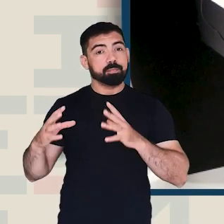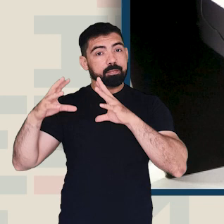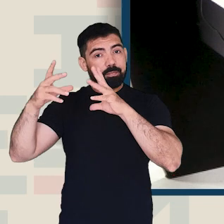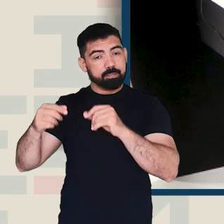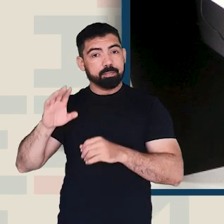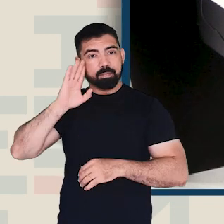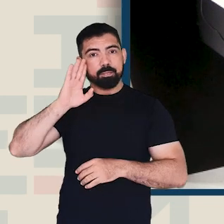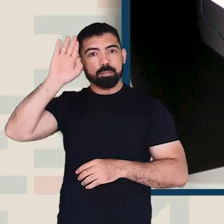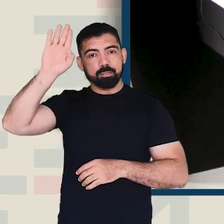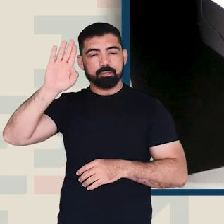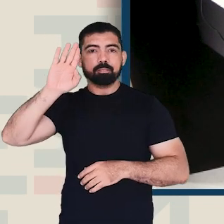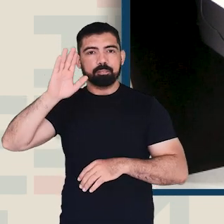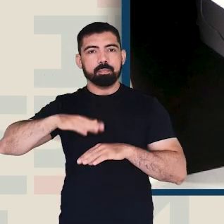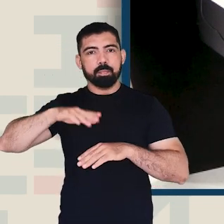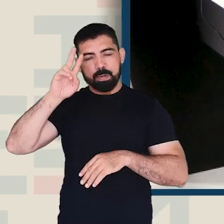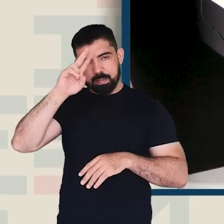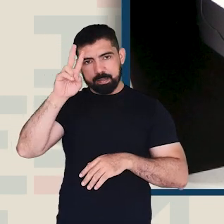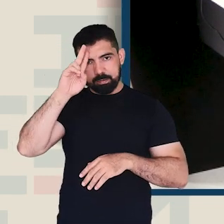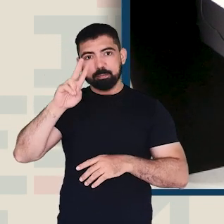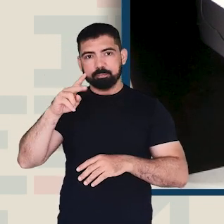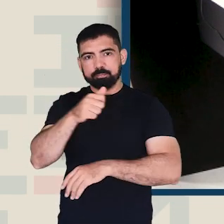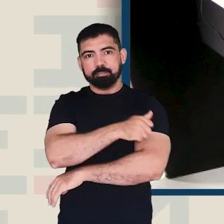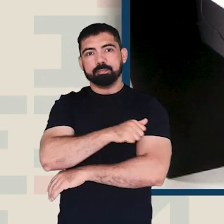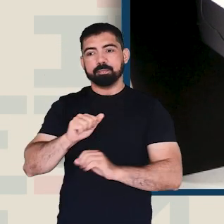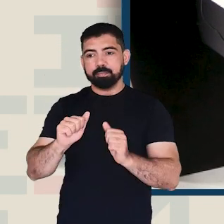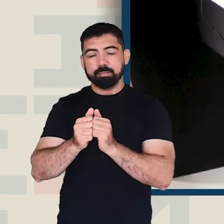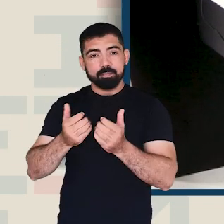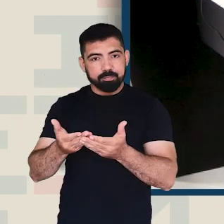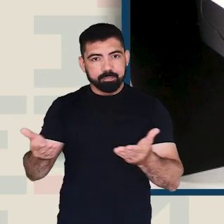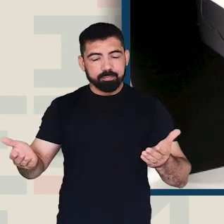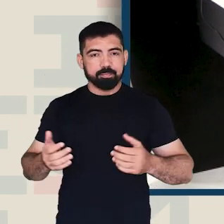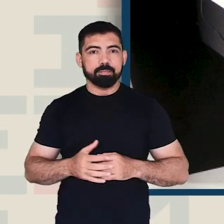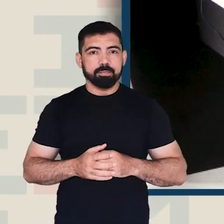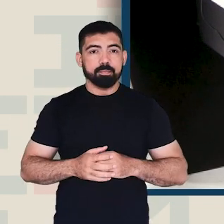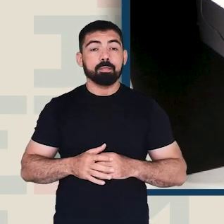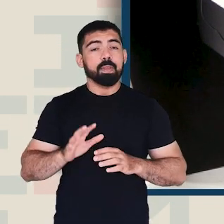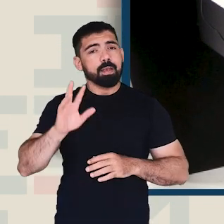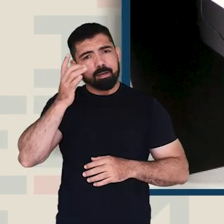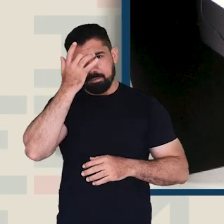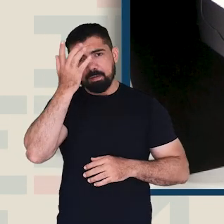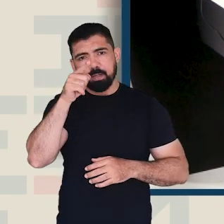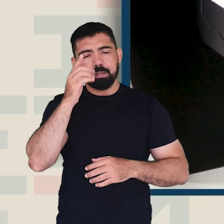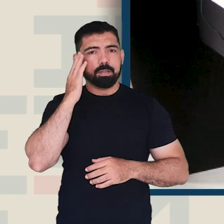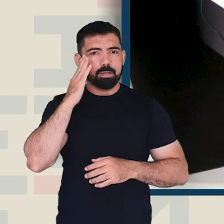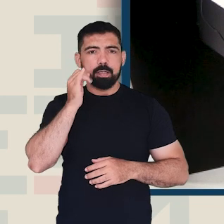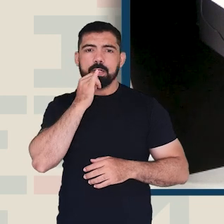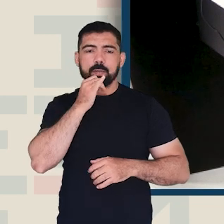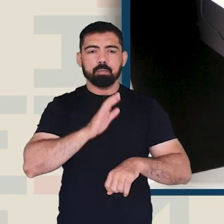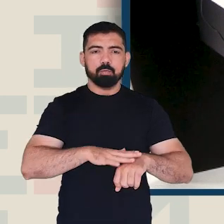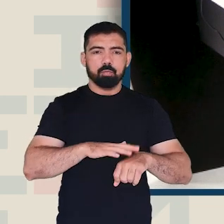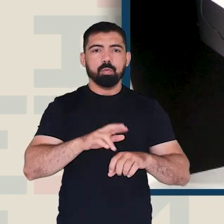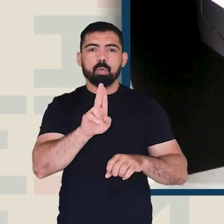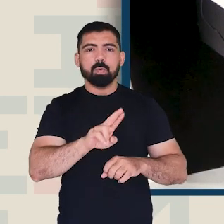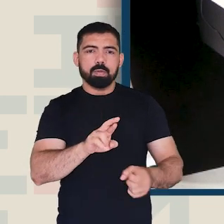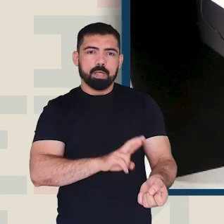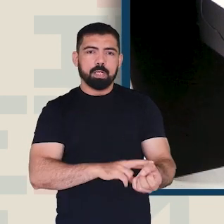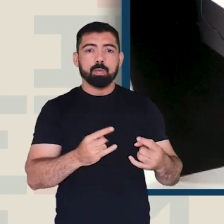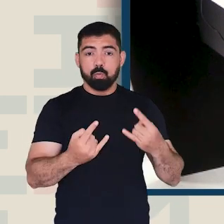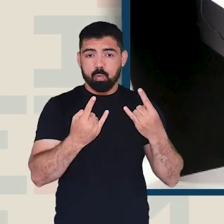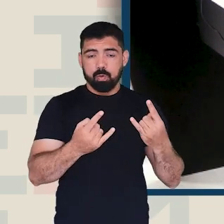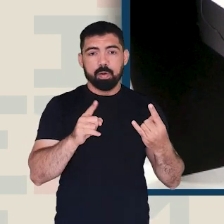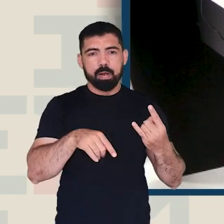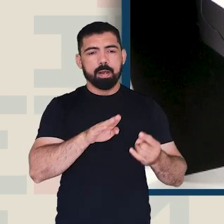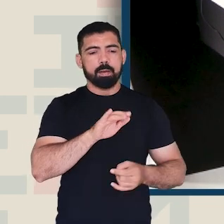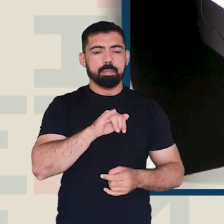essas são os principais, os mais lembrados com os alunos. E é fácil você entender o seguinte: vou tocar uma levada de rock, então